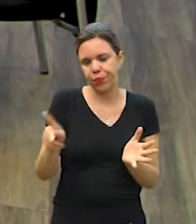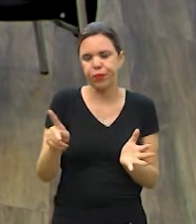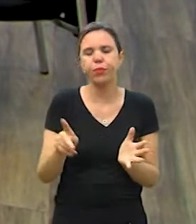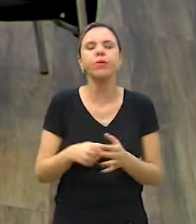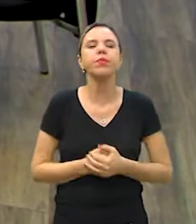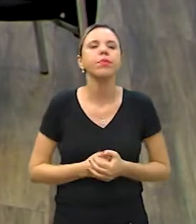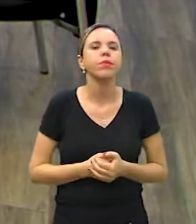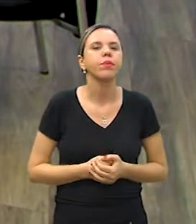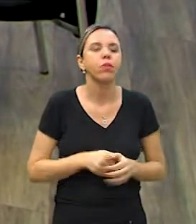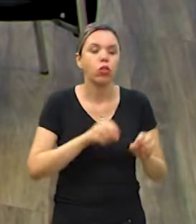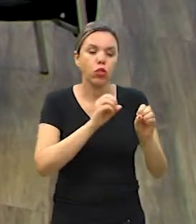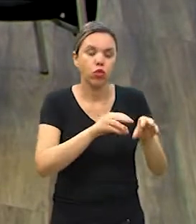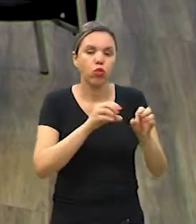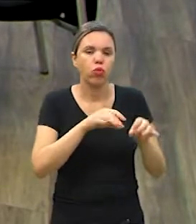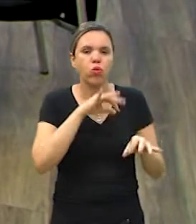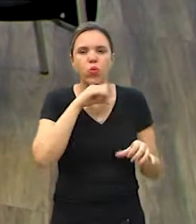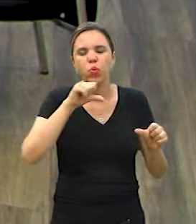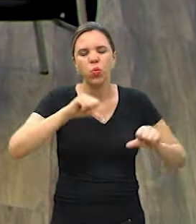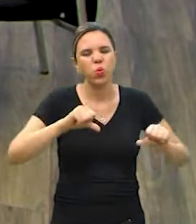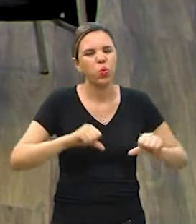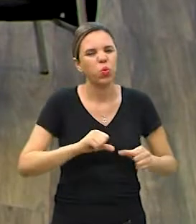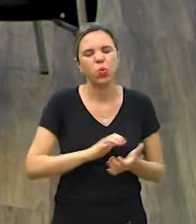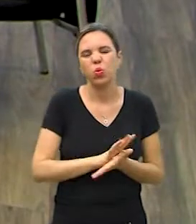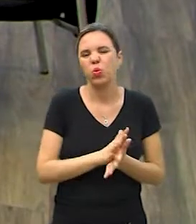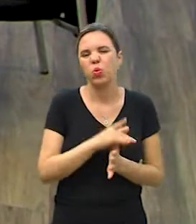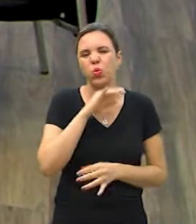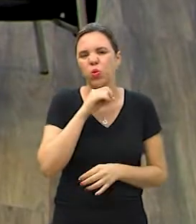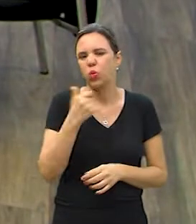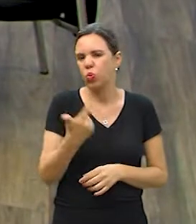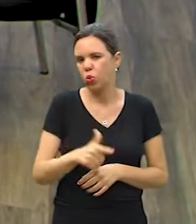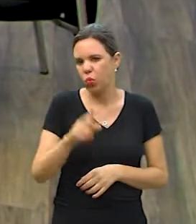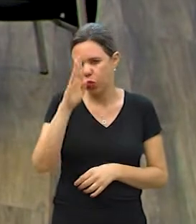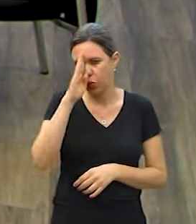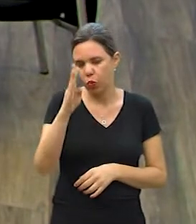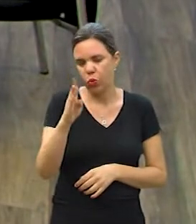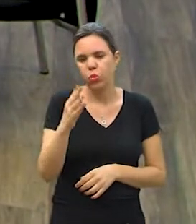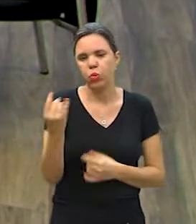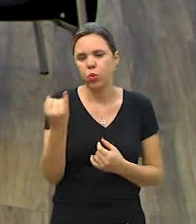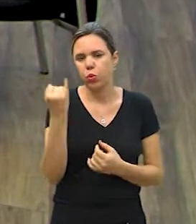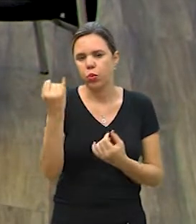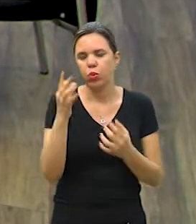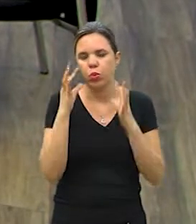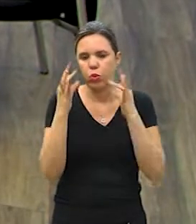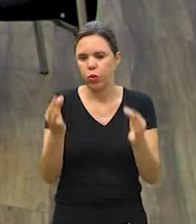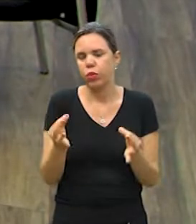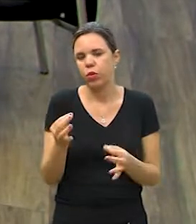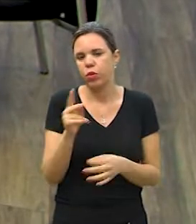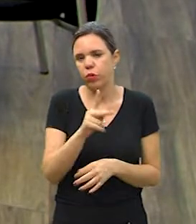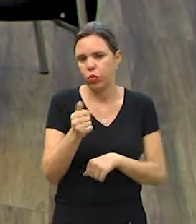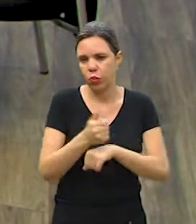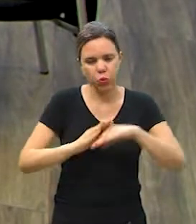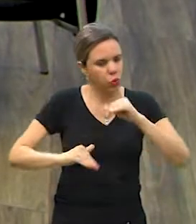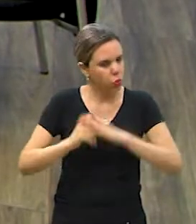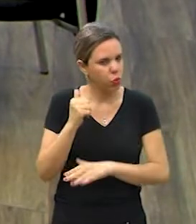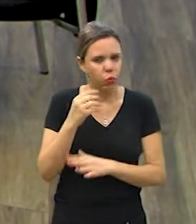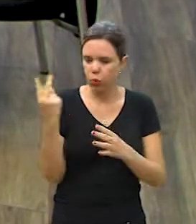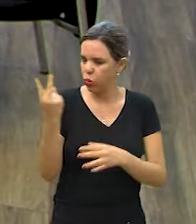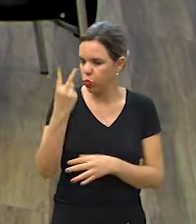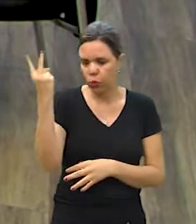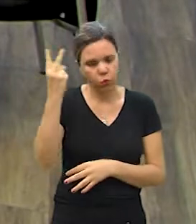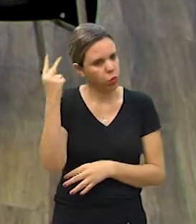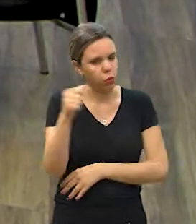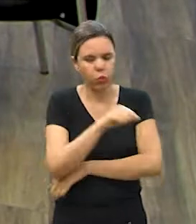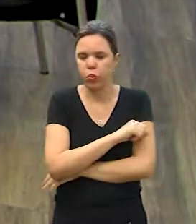a falência da educação, né? Não se prioriza a educação. Não se prioriza o profissional, não